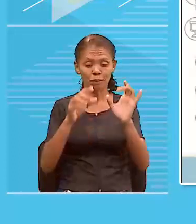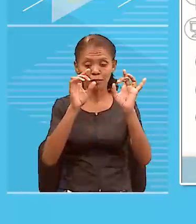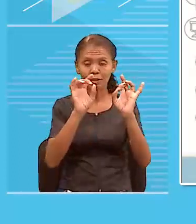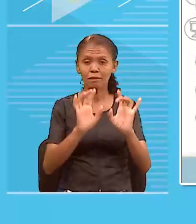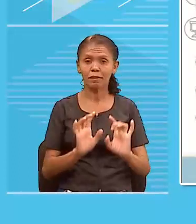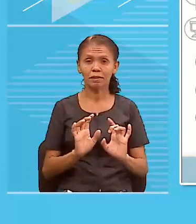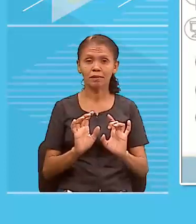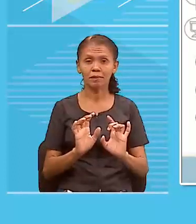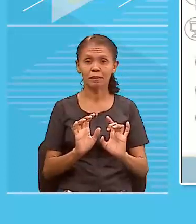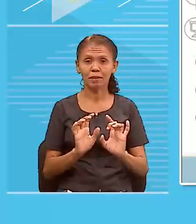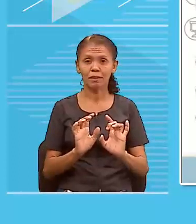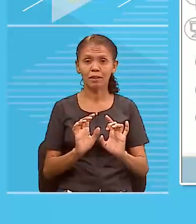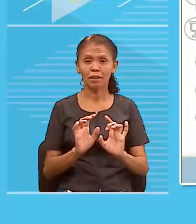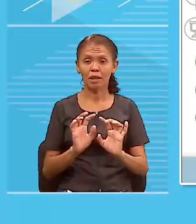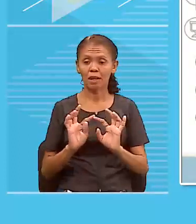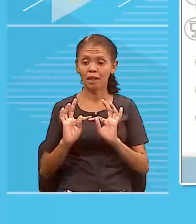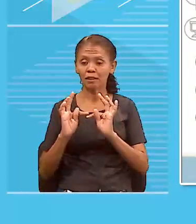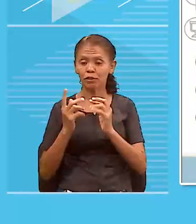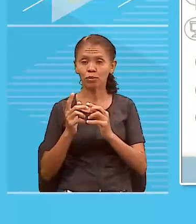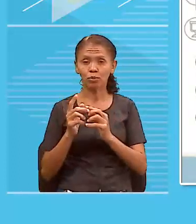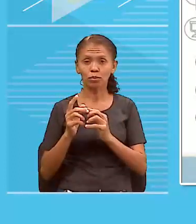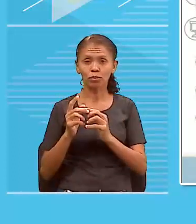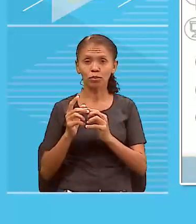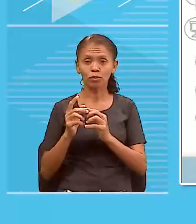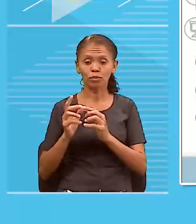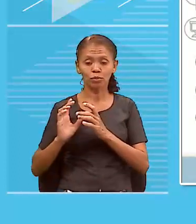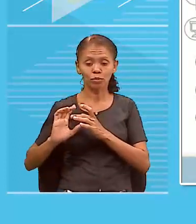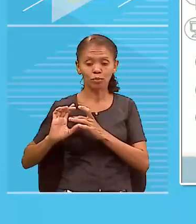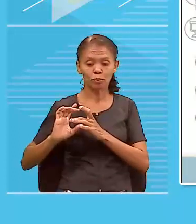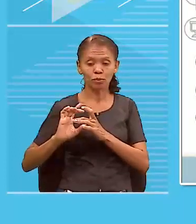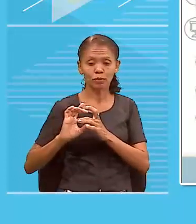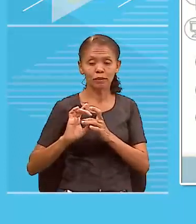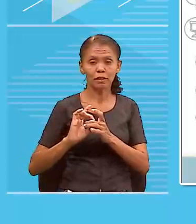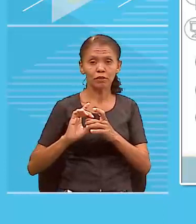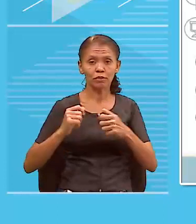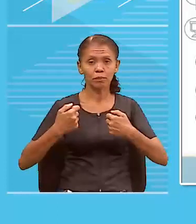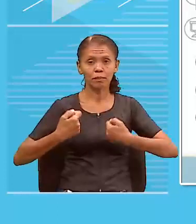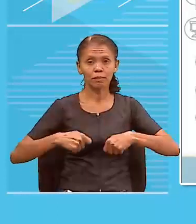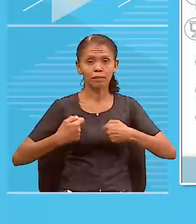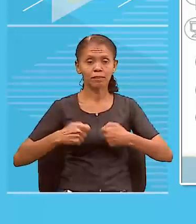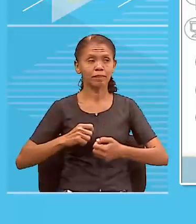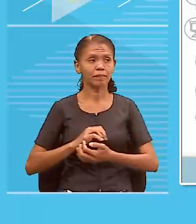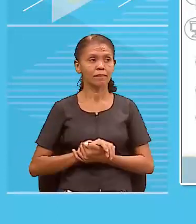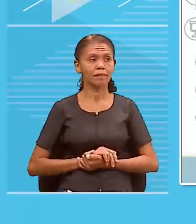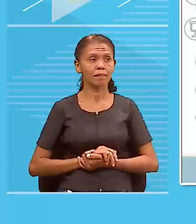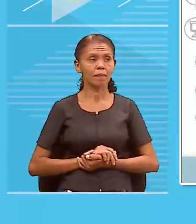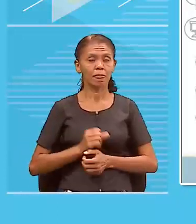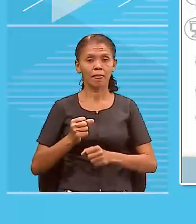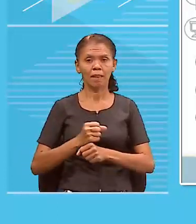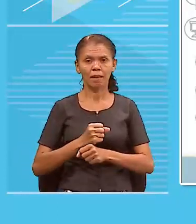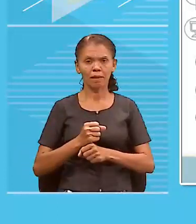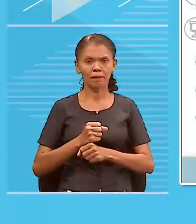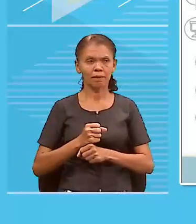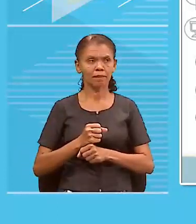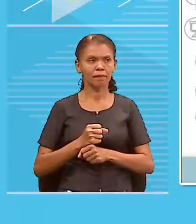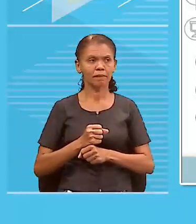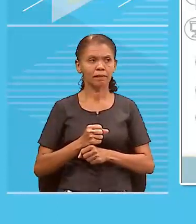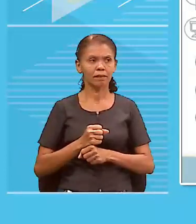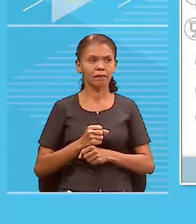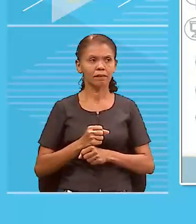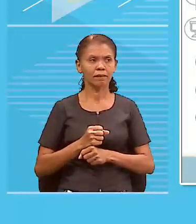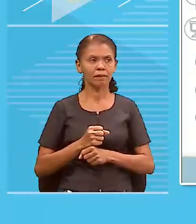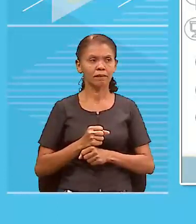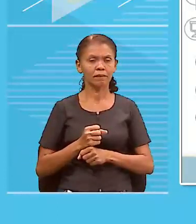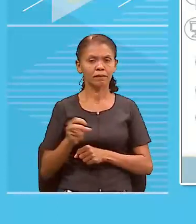tem dentro de um contexto e esse ano aconteceram duas aconteceu duas questões no